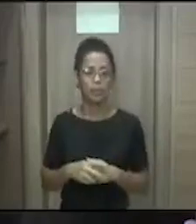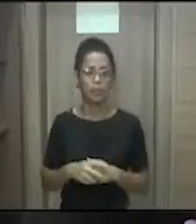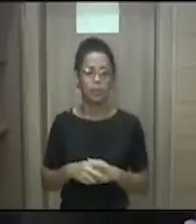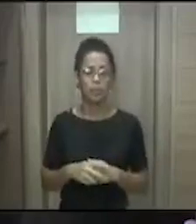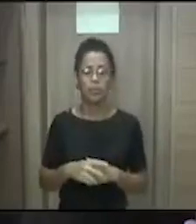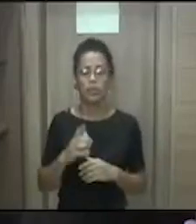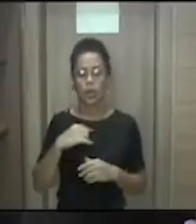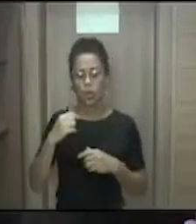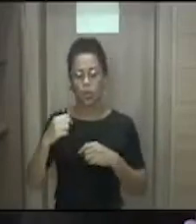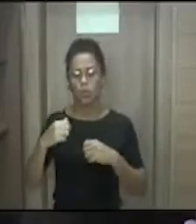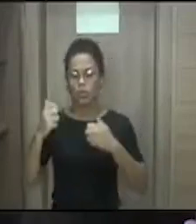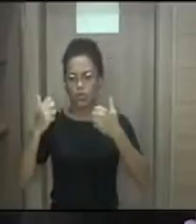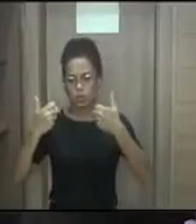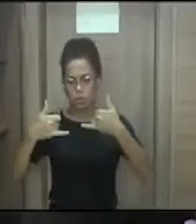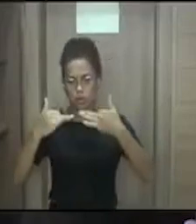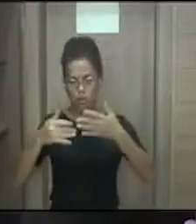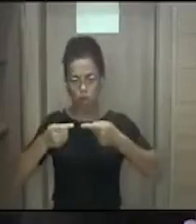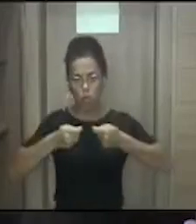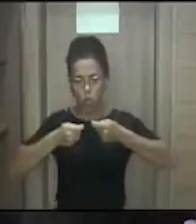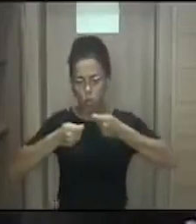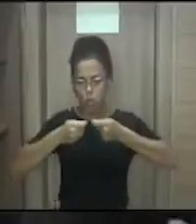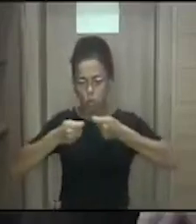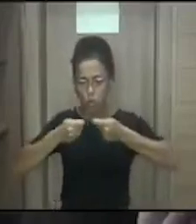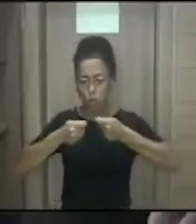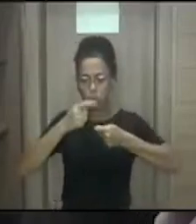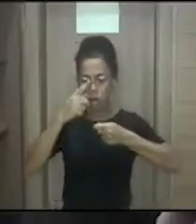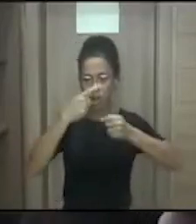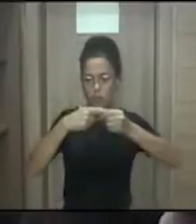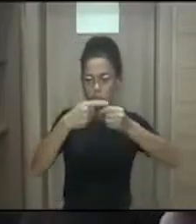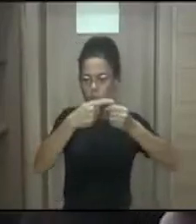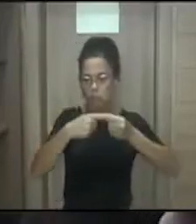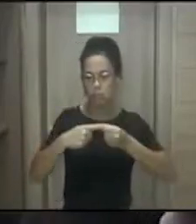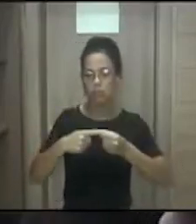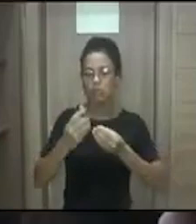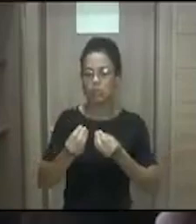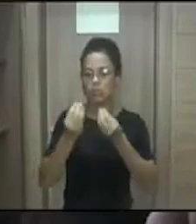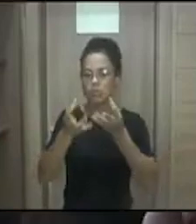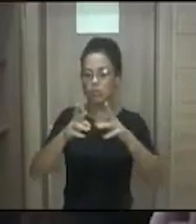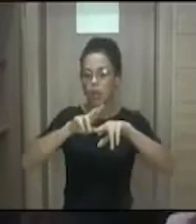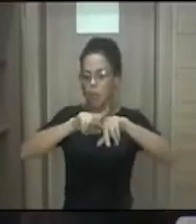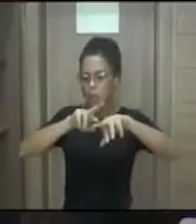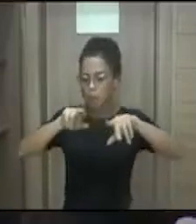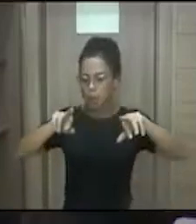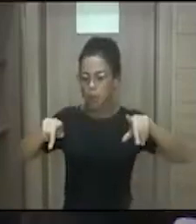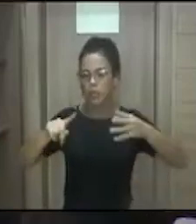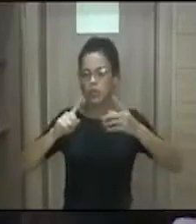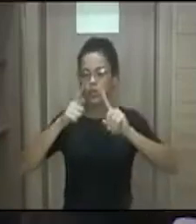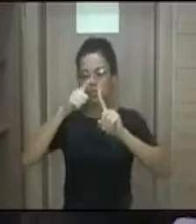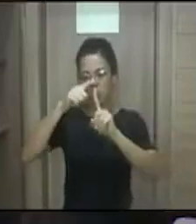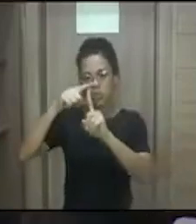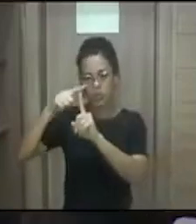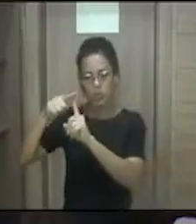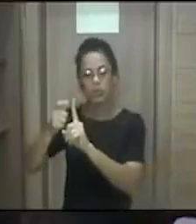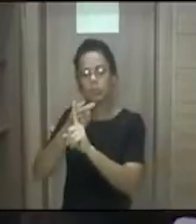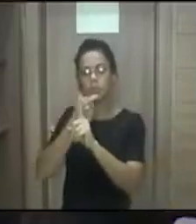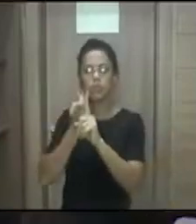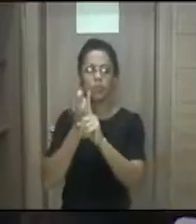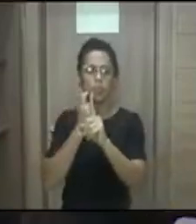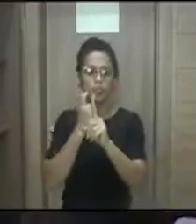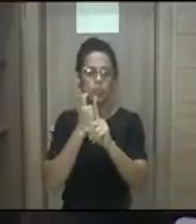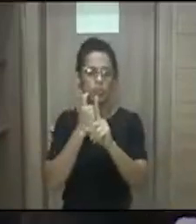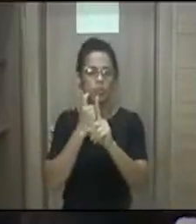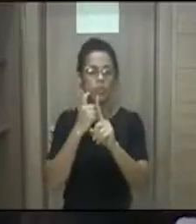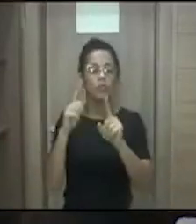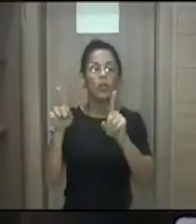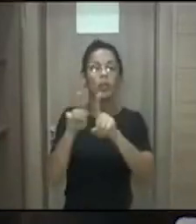de controle, né, o que a gente viu nos municípios, a oferta dos diferentes tipos de prótese. Eu acho que sobre o estudo de custo era isso.